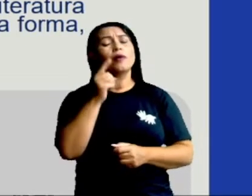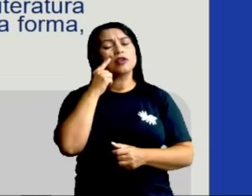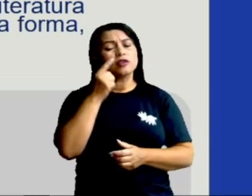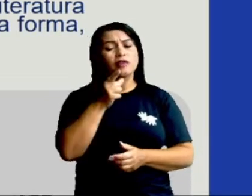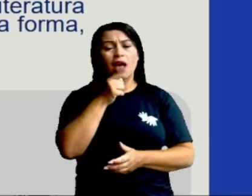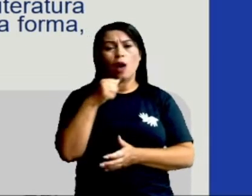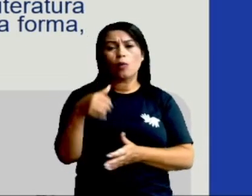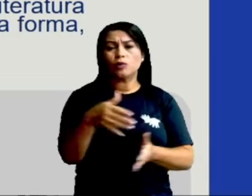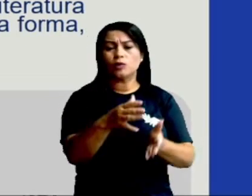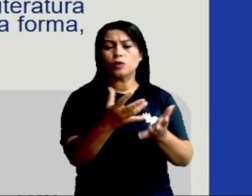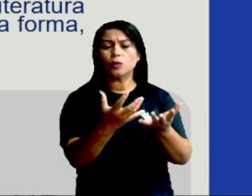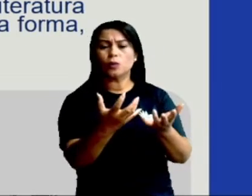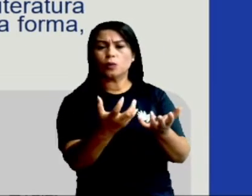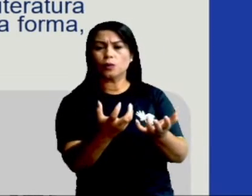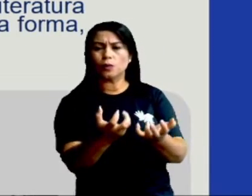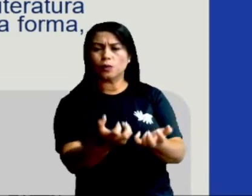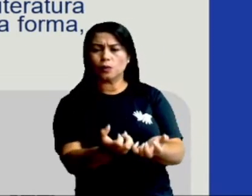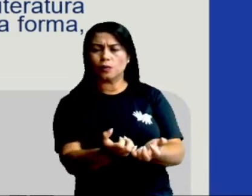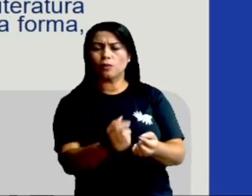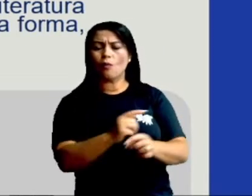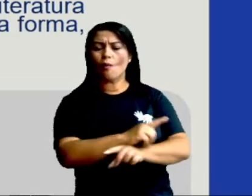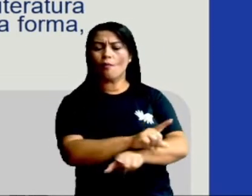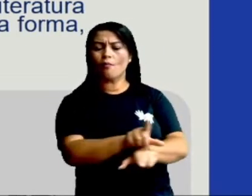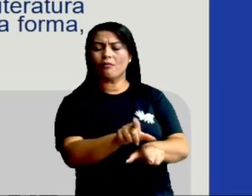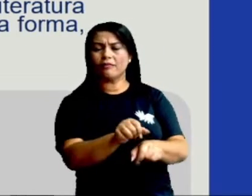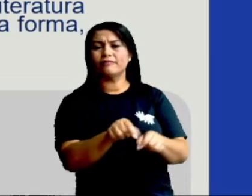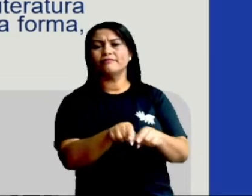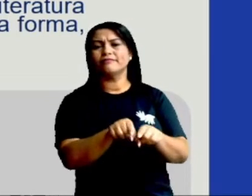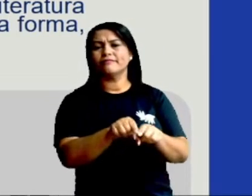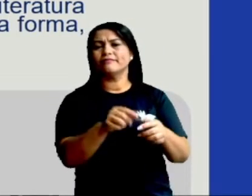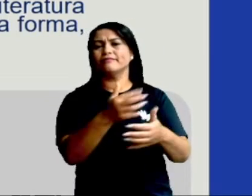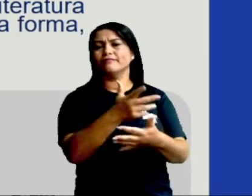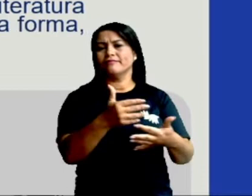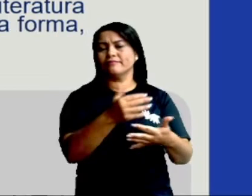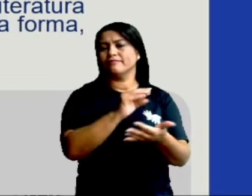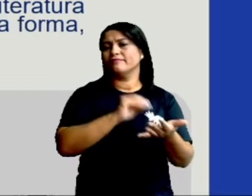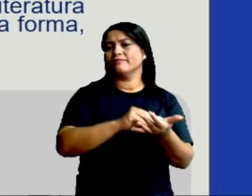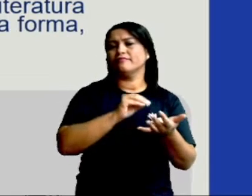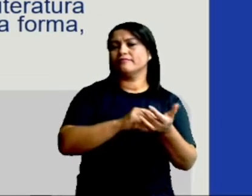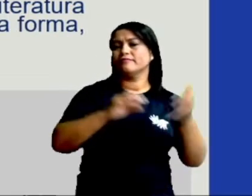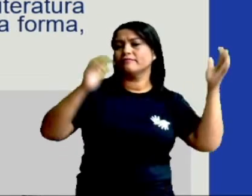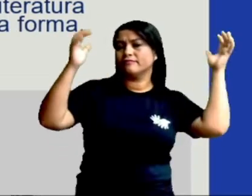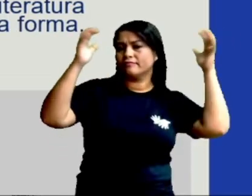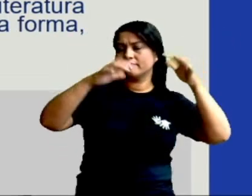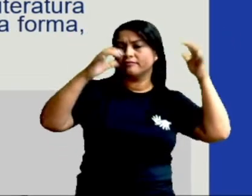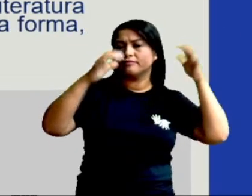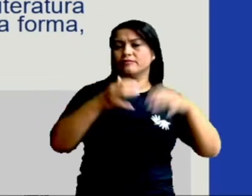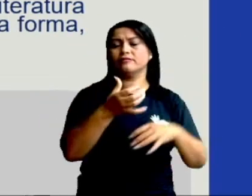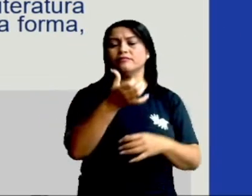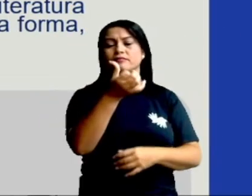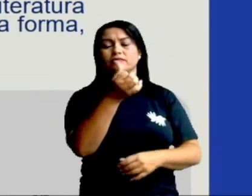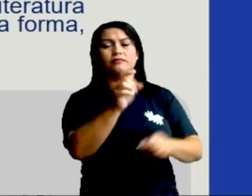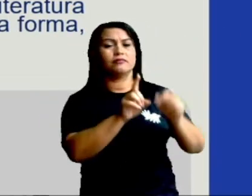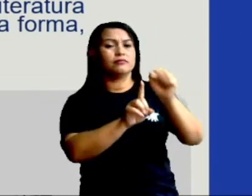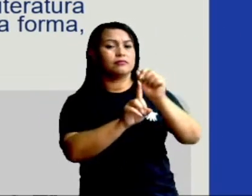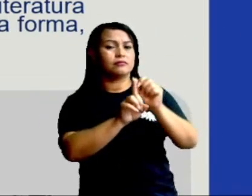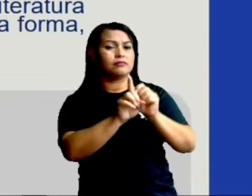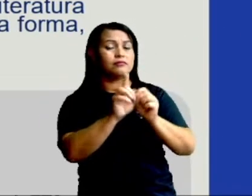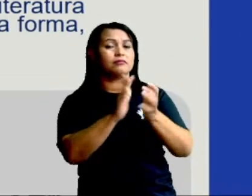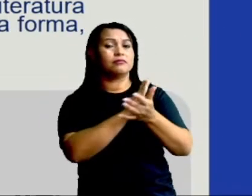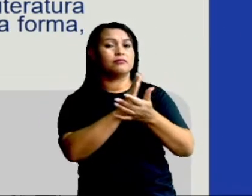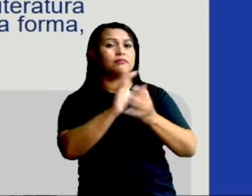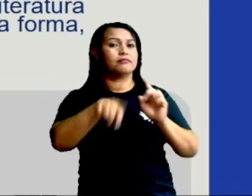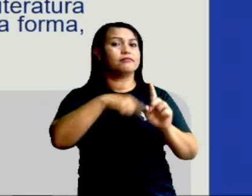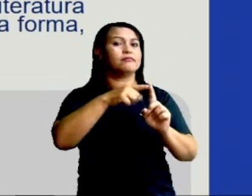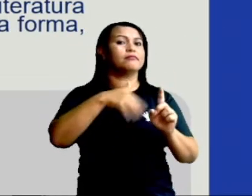secarem tá completamente além de cidades inteiras ficarem sem chuva durante seis meses ou